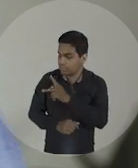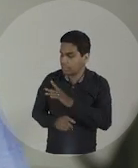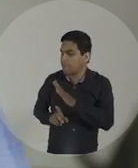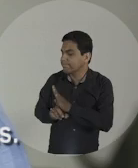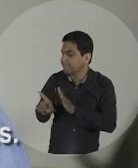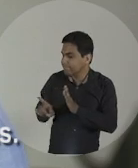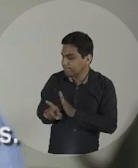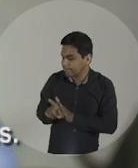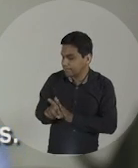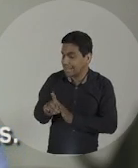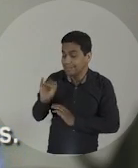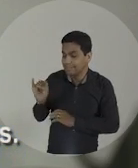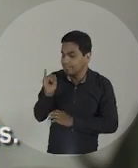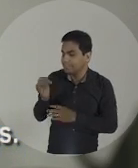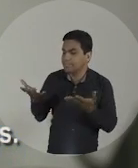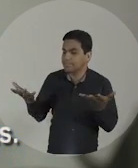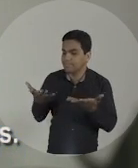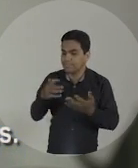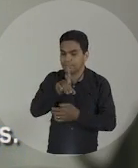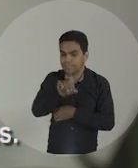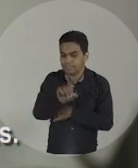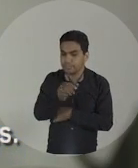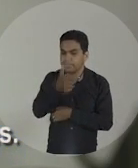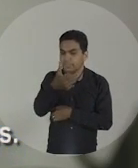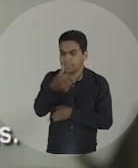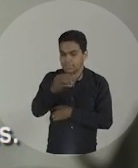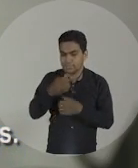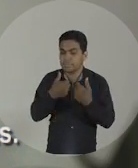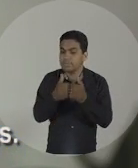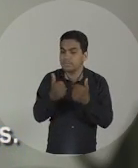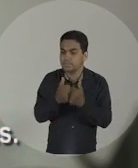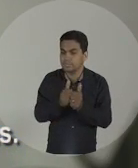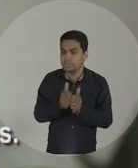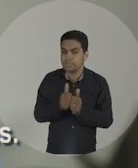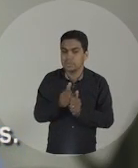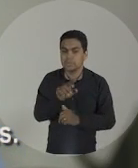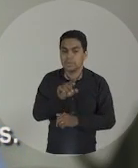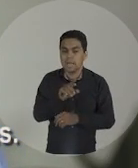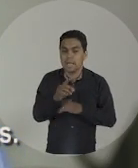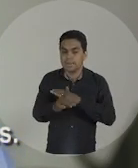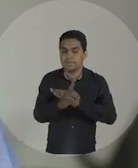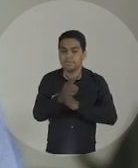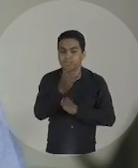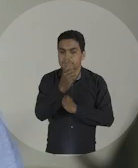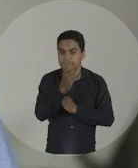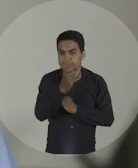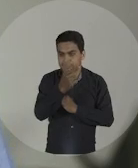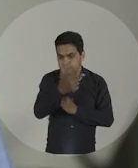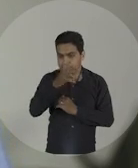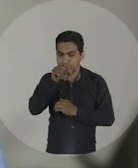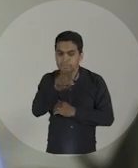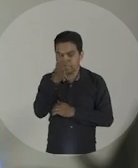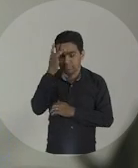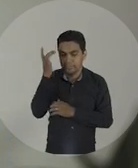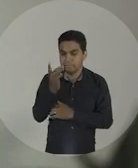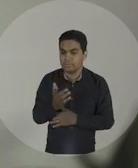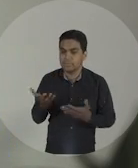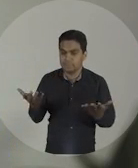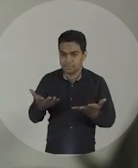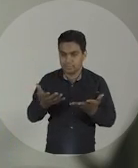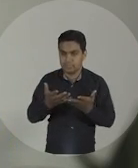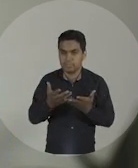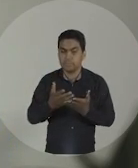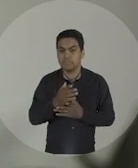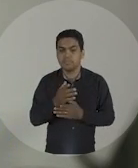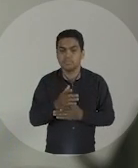muito importante. Dourados tem hoje 60 ônibus para atender 20 mil pessoas. No nosso mandato, vamos